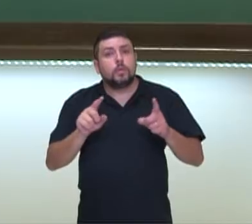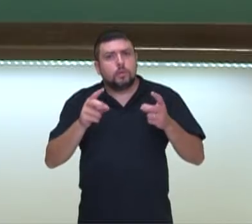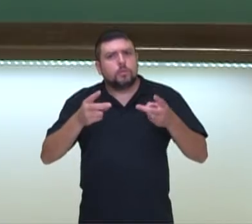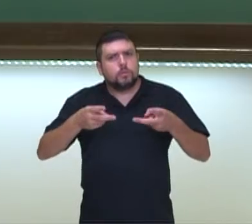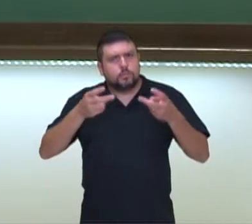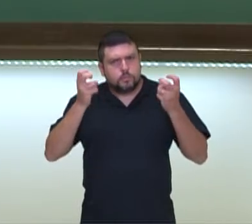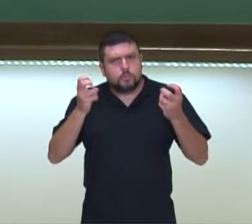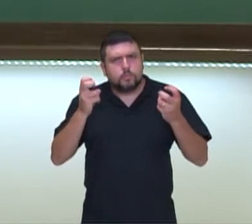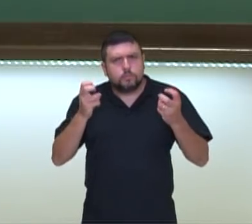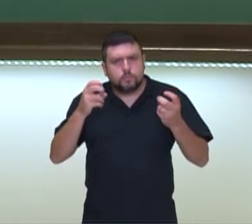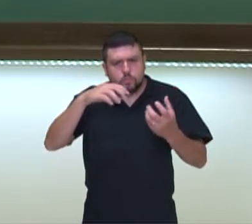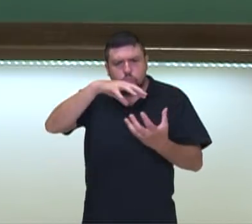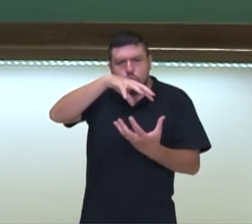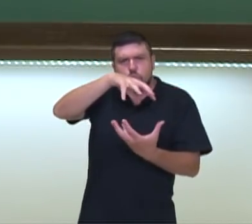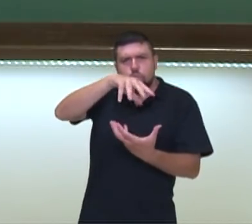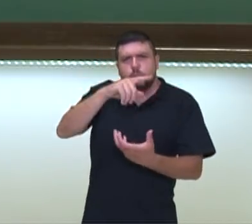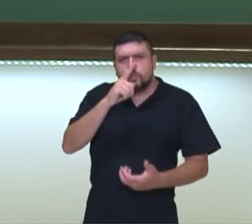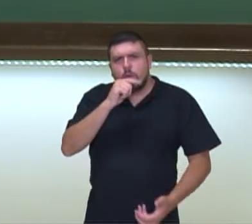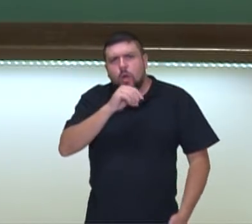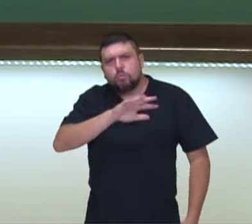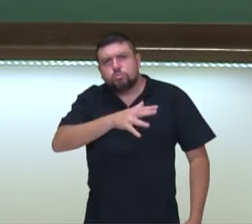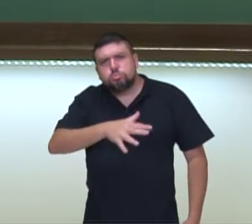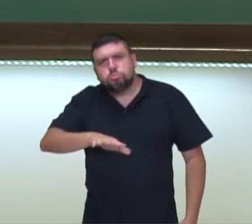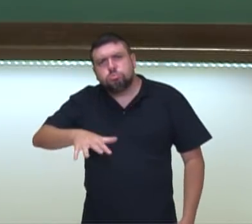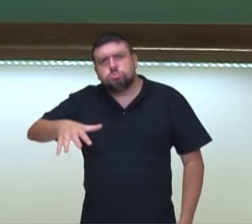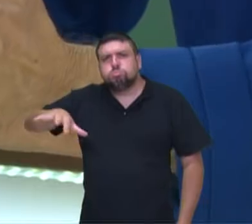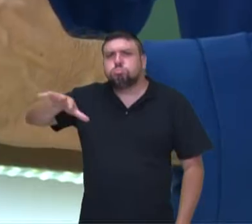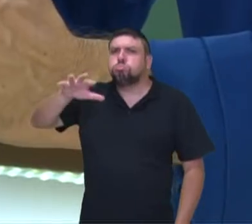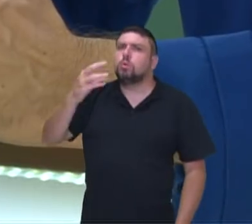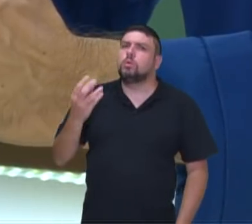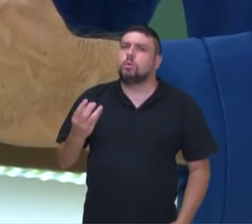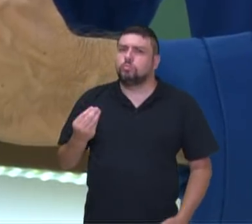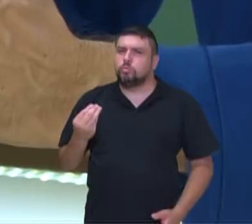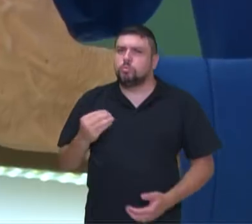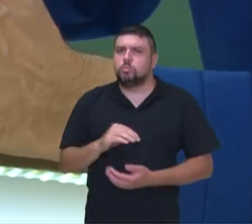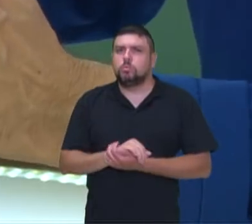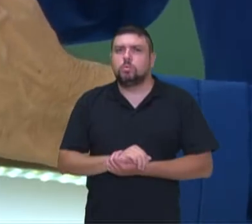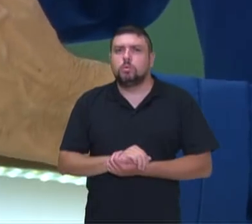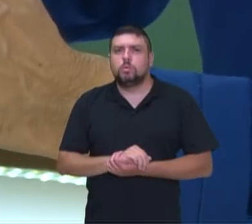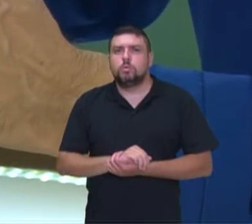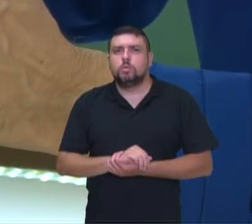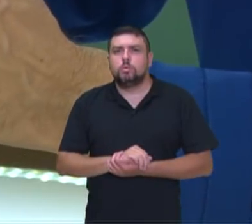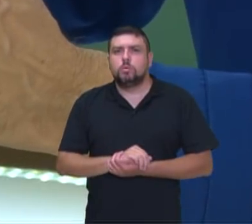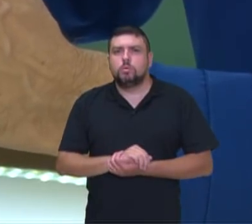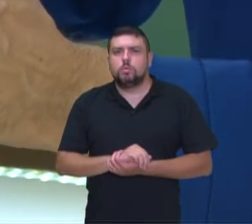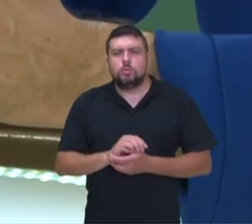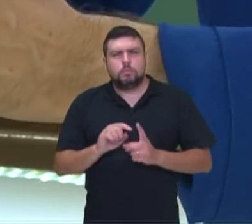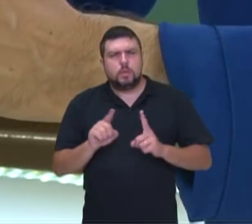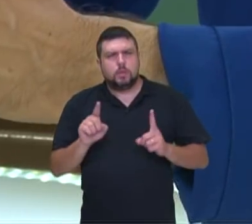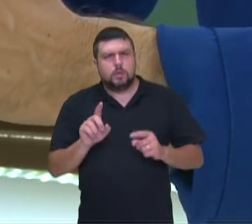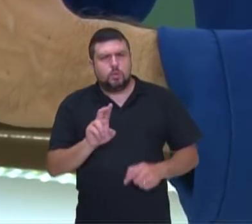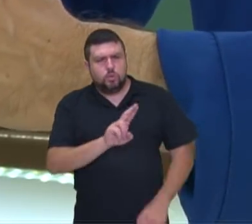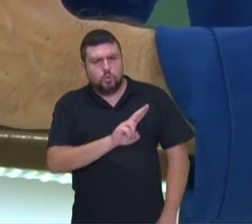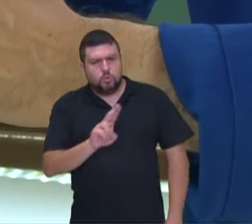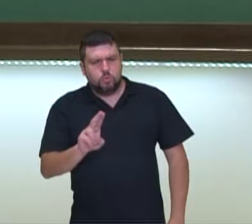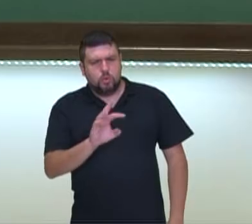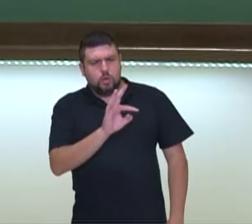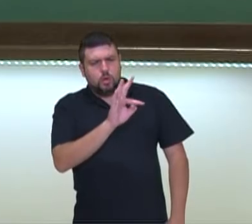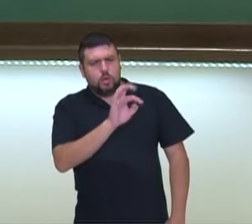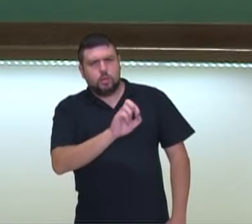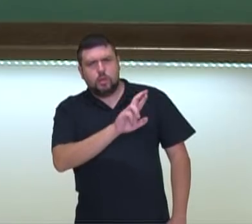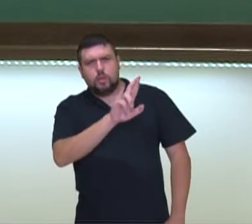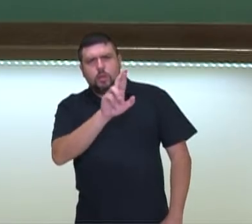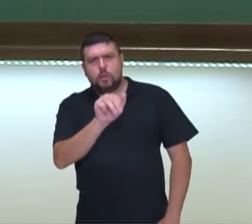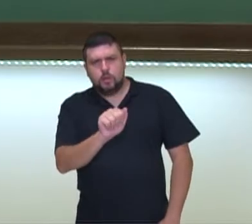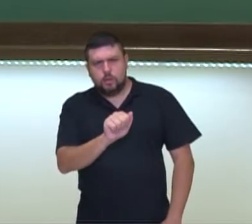oceanos que o nosso planeta apresenta. Então, tem muita água. Mas, Fabiano, nosso planeta não é o planeta Terra? Por que não se chama planeta